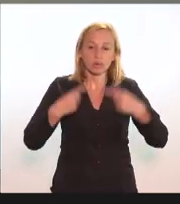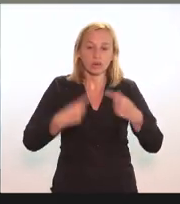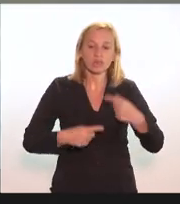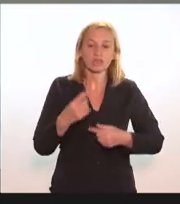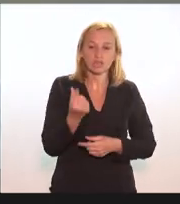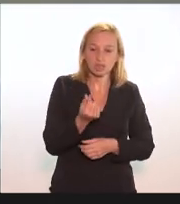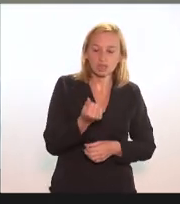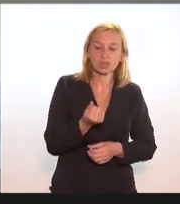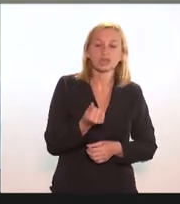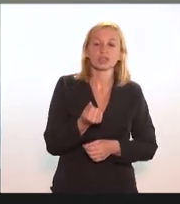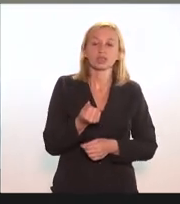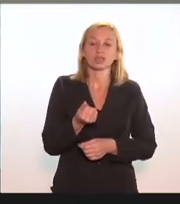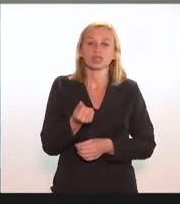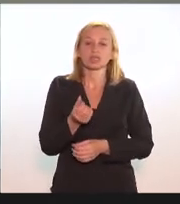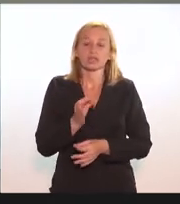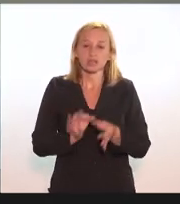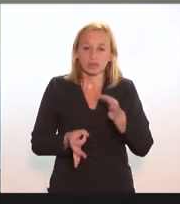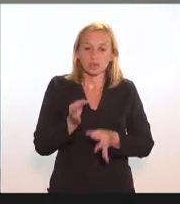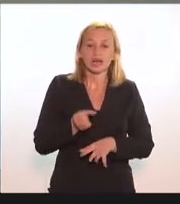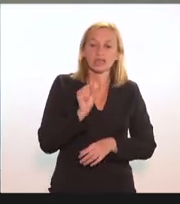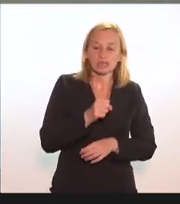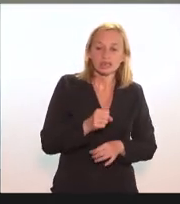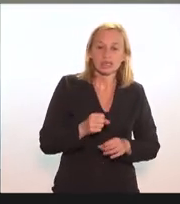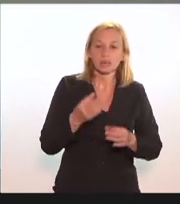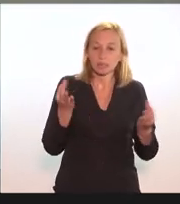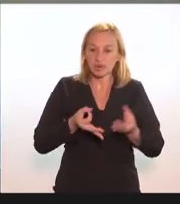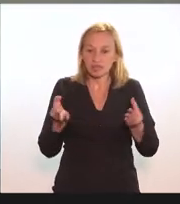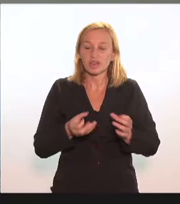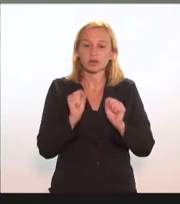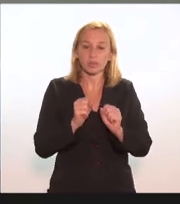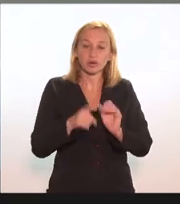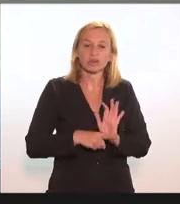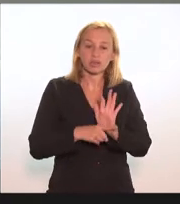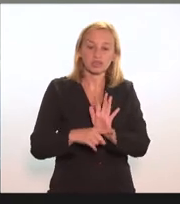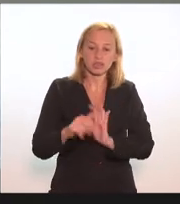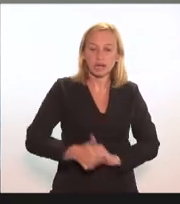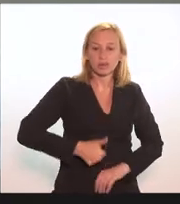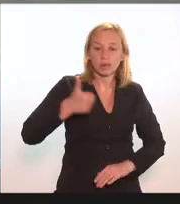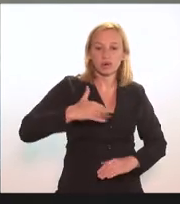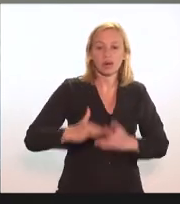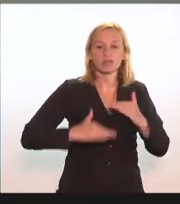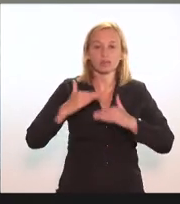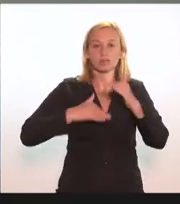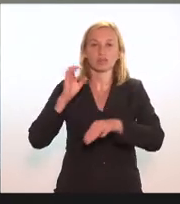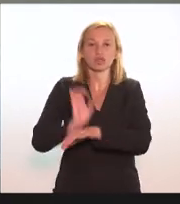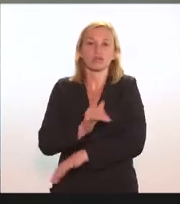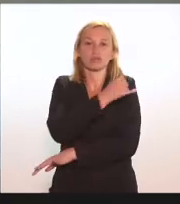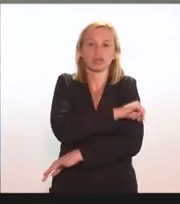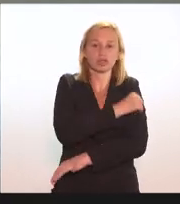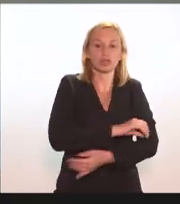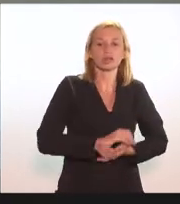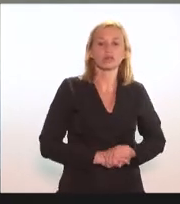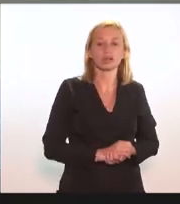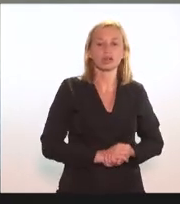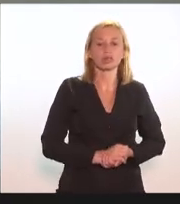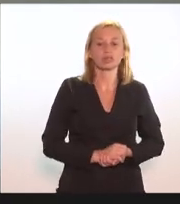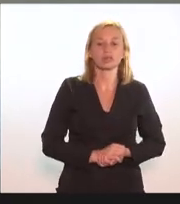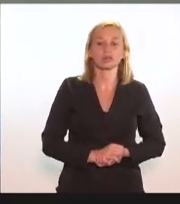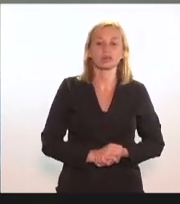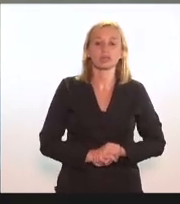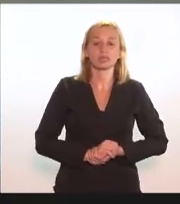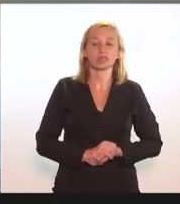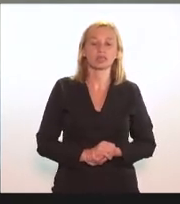feitas e bem estruturadas podem ser, sim, potenciais de desenvolvimento para o Estado do Rio de Janeiro, seja setores ou